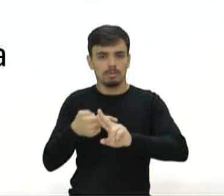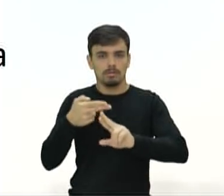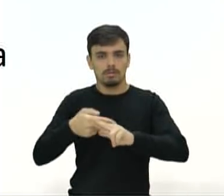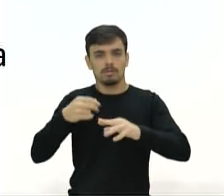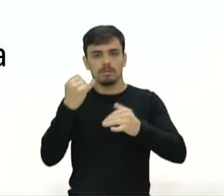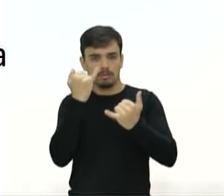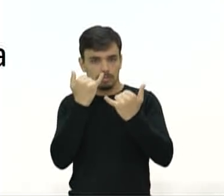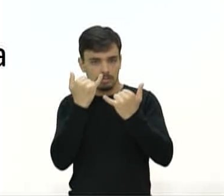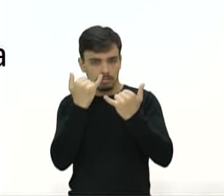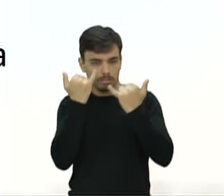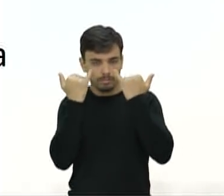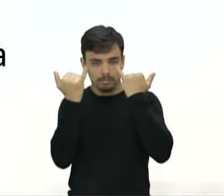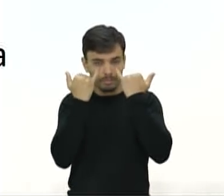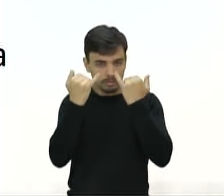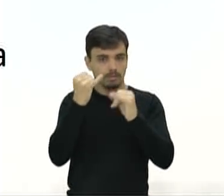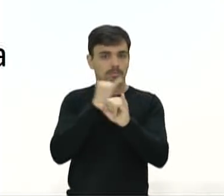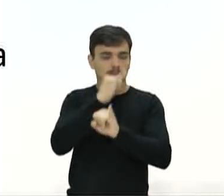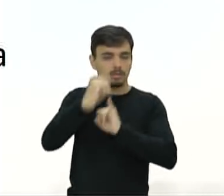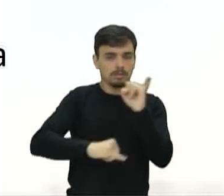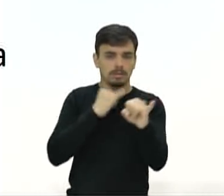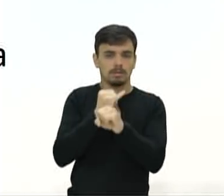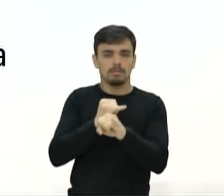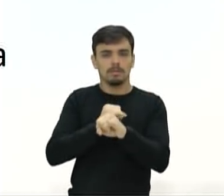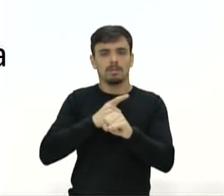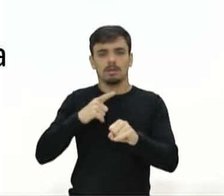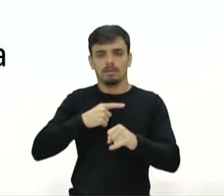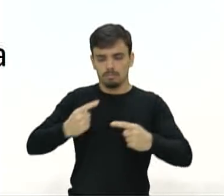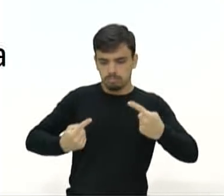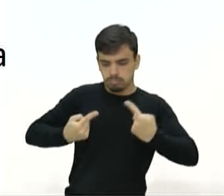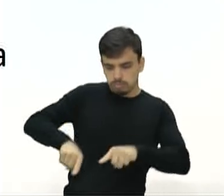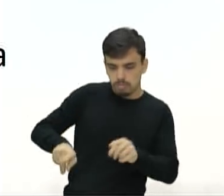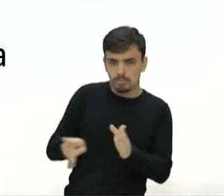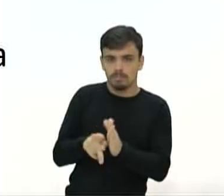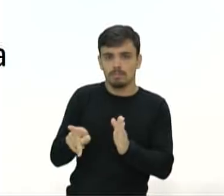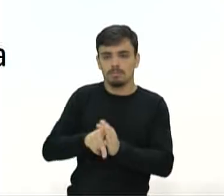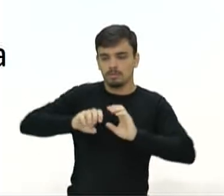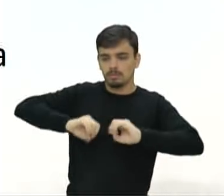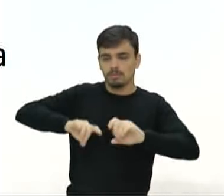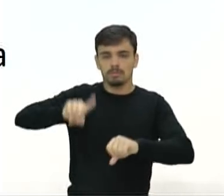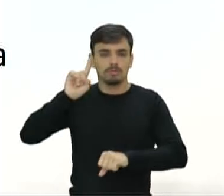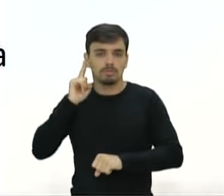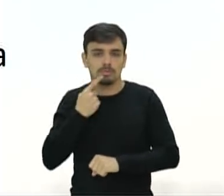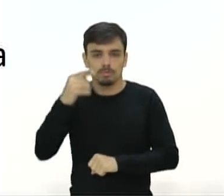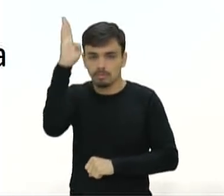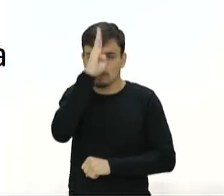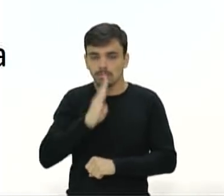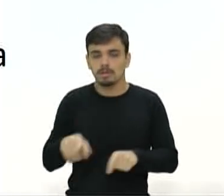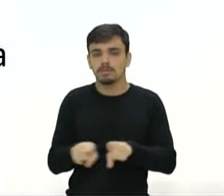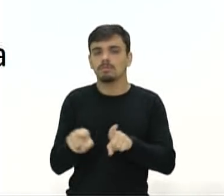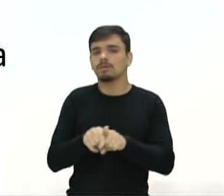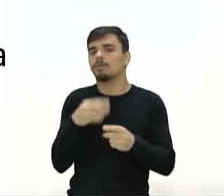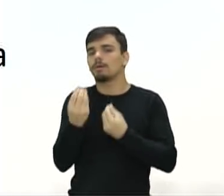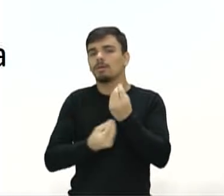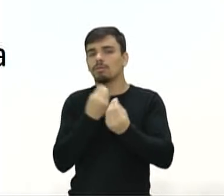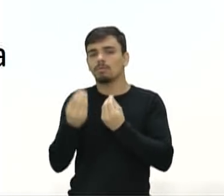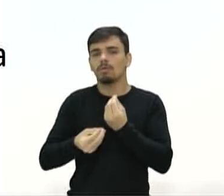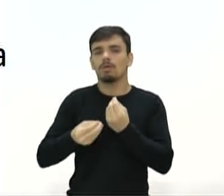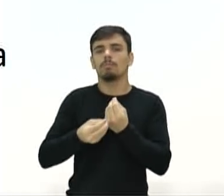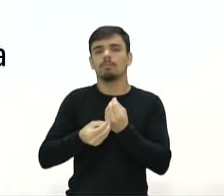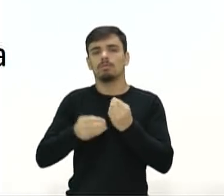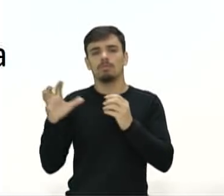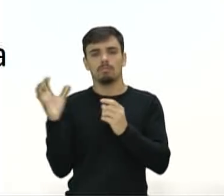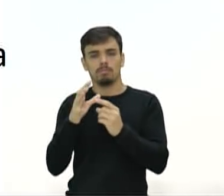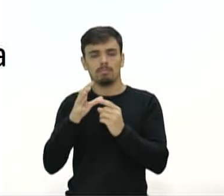na internet, desafios para a formação educacional de surdos no Brasil, caminhos para combater a intolerância religiosa